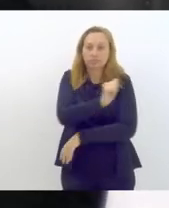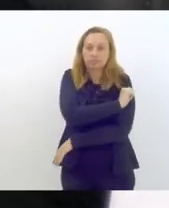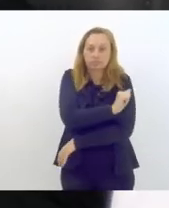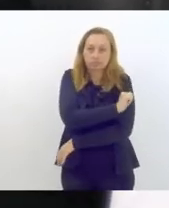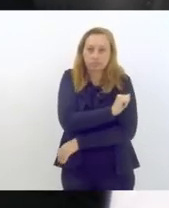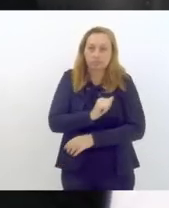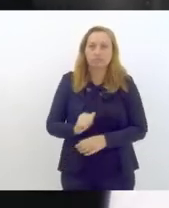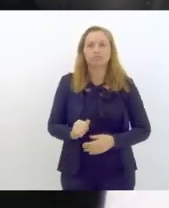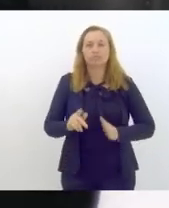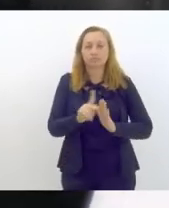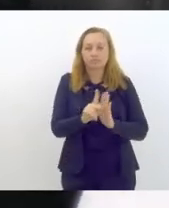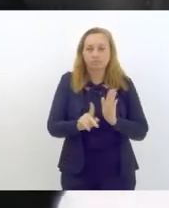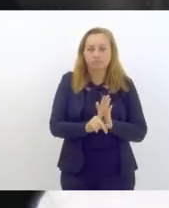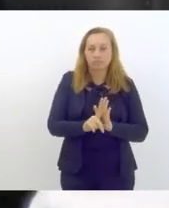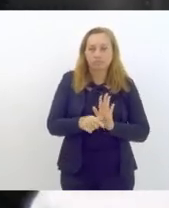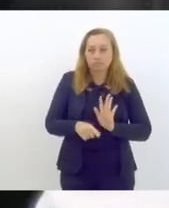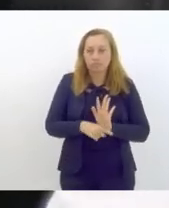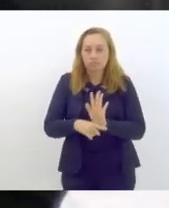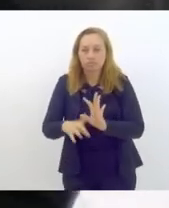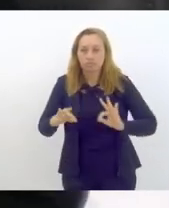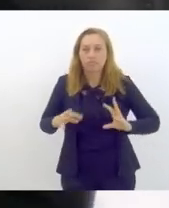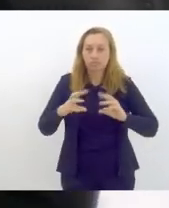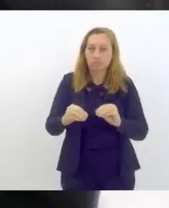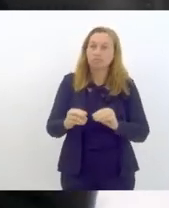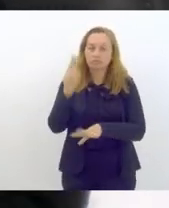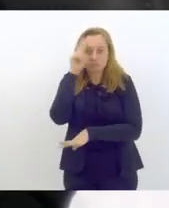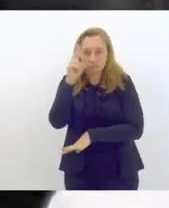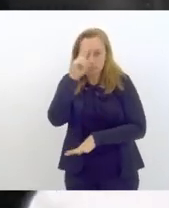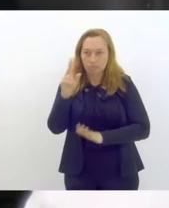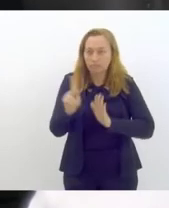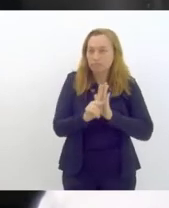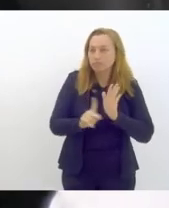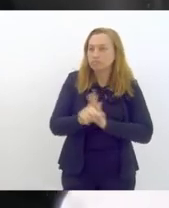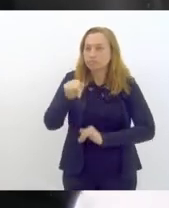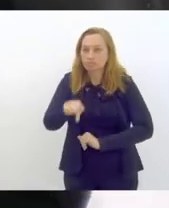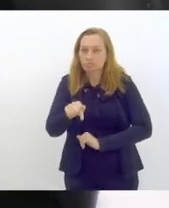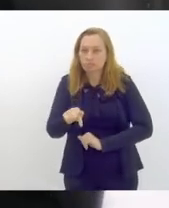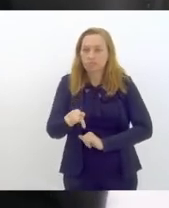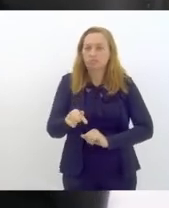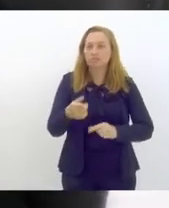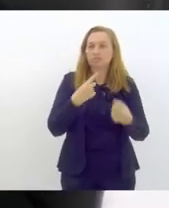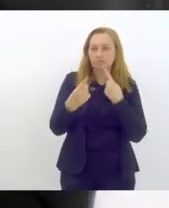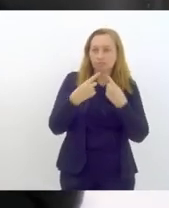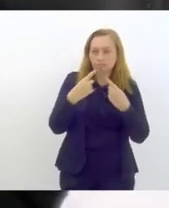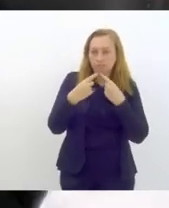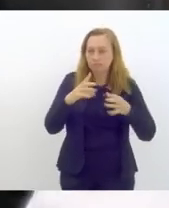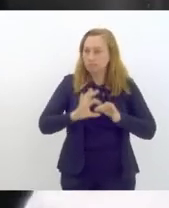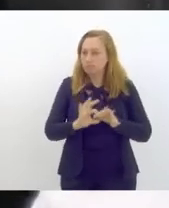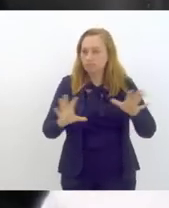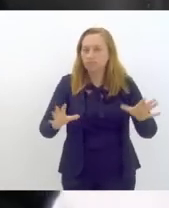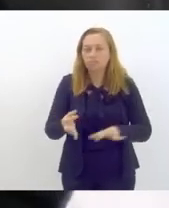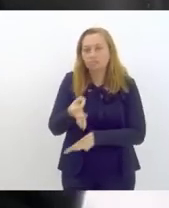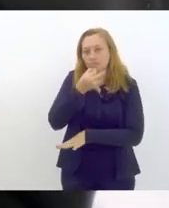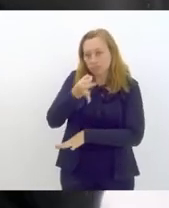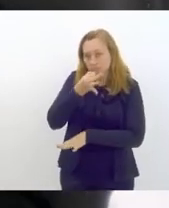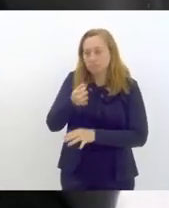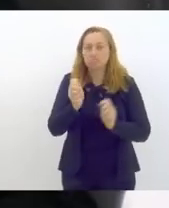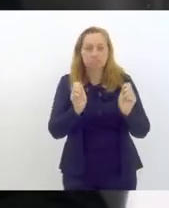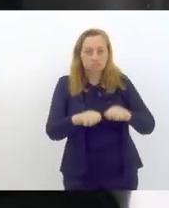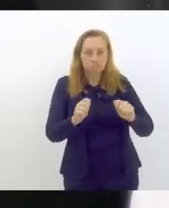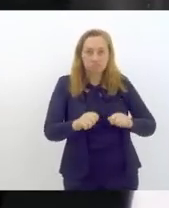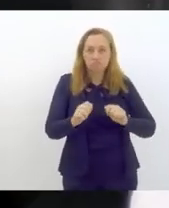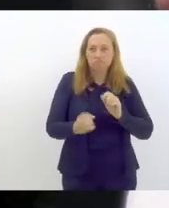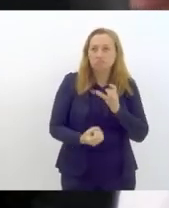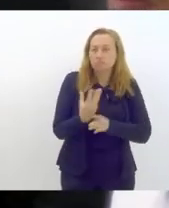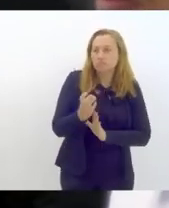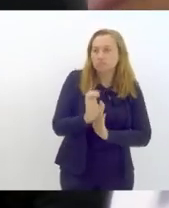a princípio, seria para atender todos esses. Lembrando, é claro, que esse projeto está aqui para ser aberto à discussão, nós estamos abertos a sugestões, possivelmente fazer emendas,